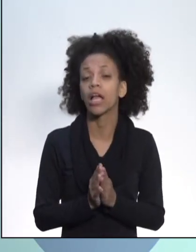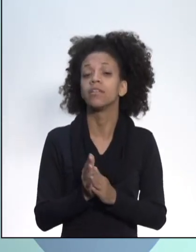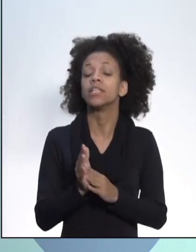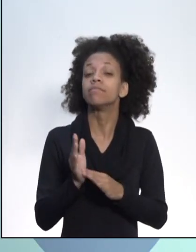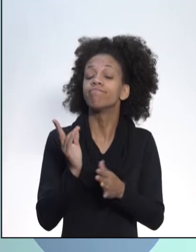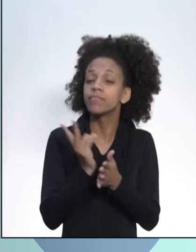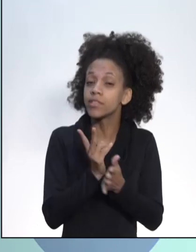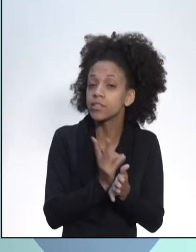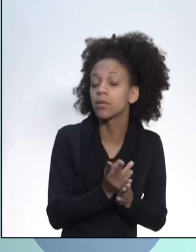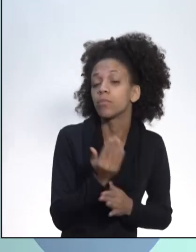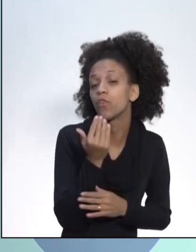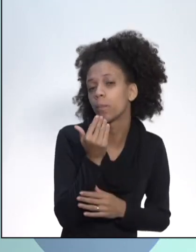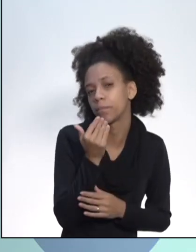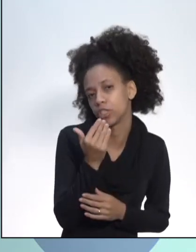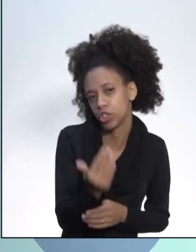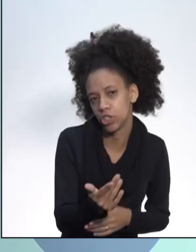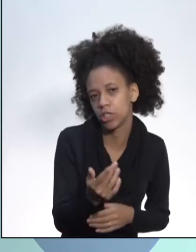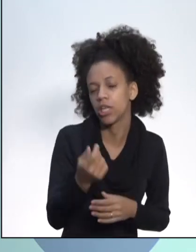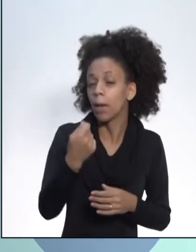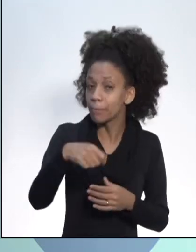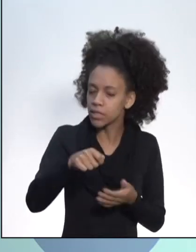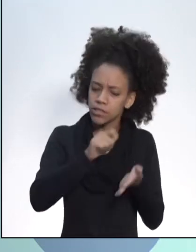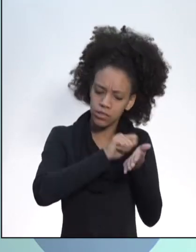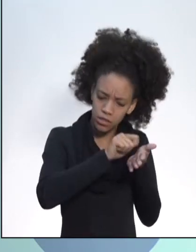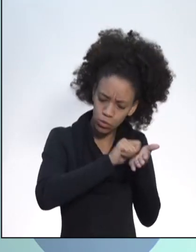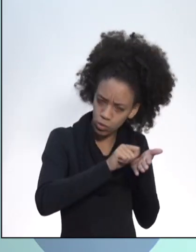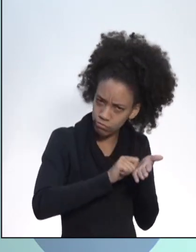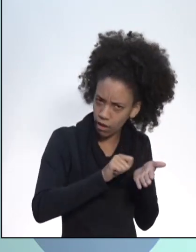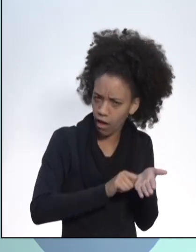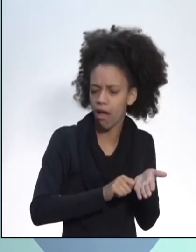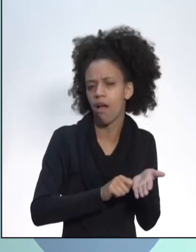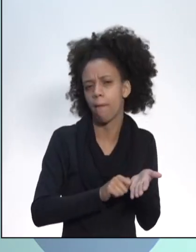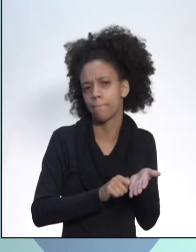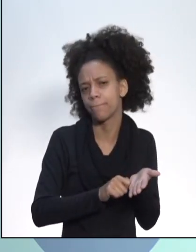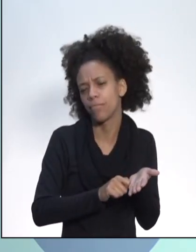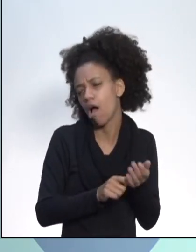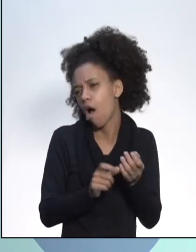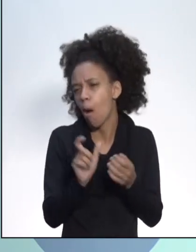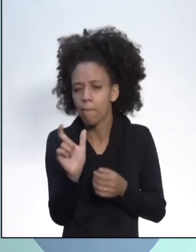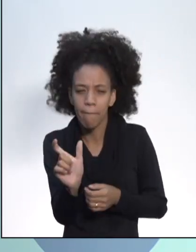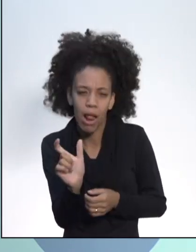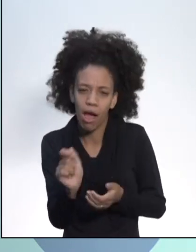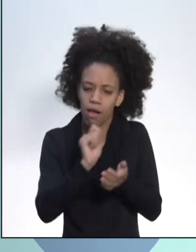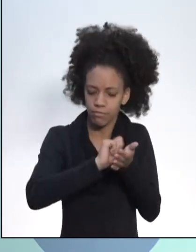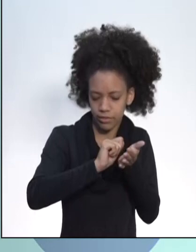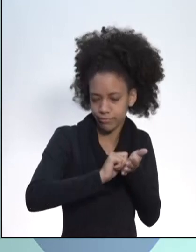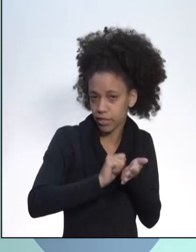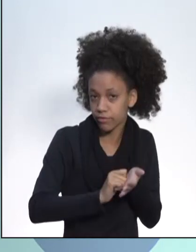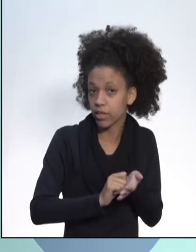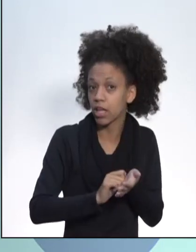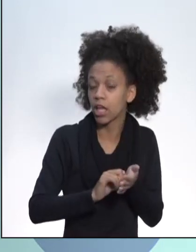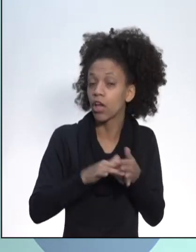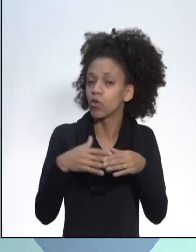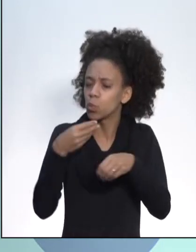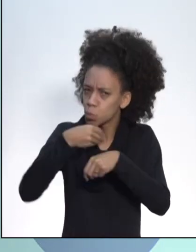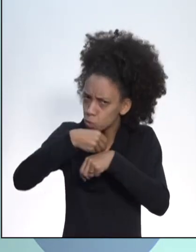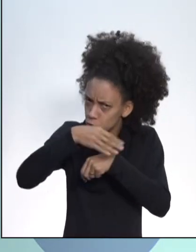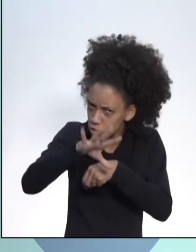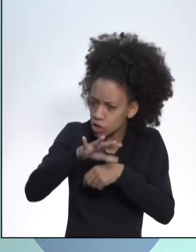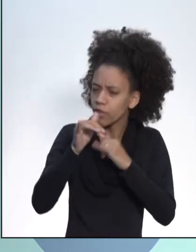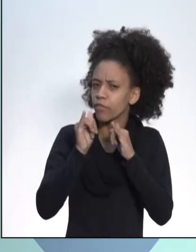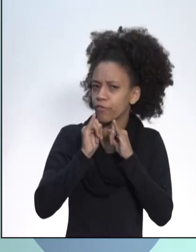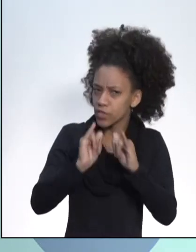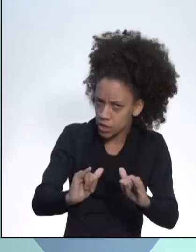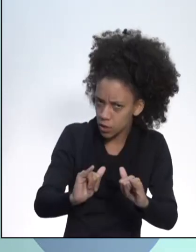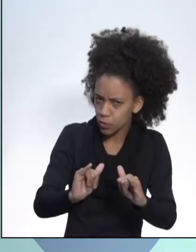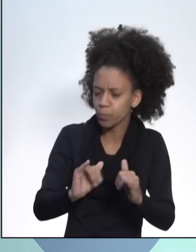pedir, que tenha que fazer algumas anotações, que tenha que escrever alguma palavra, eu vou indicando ao longo das